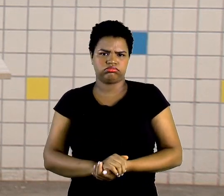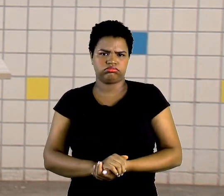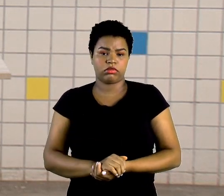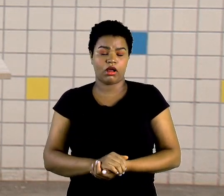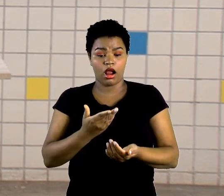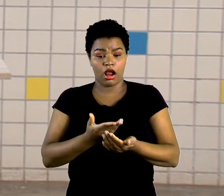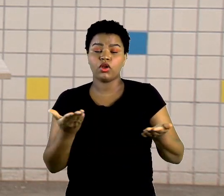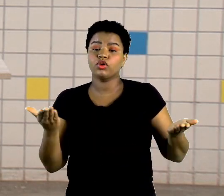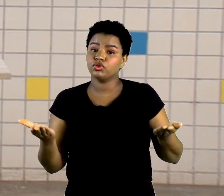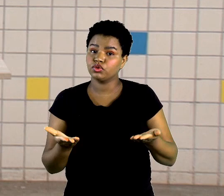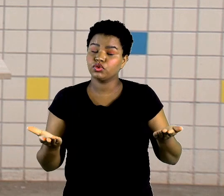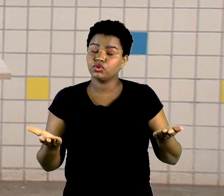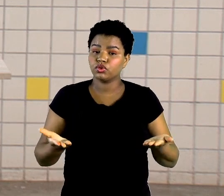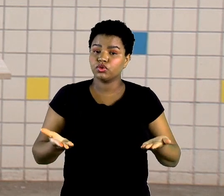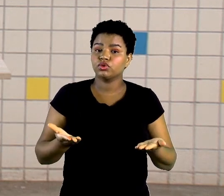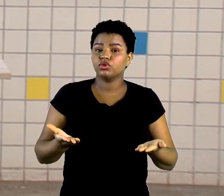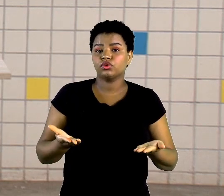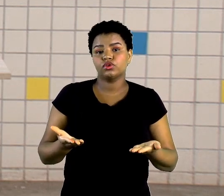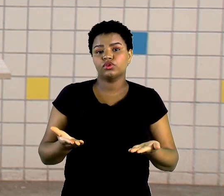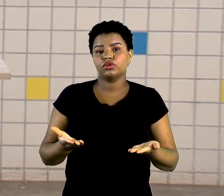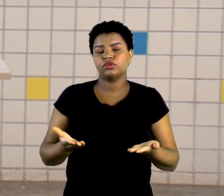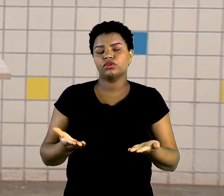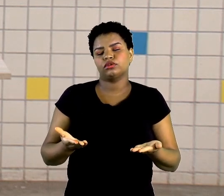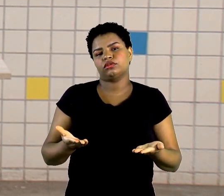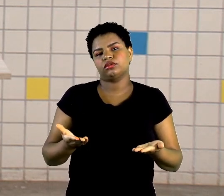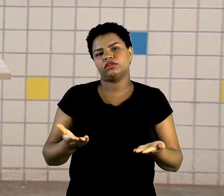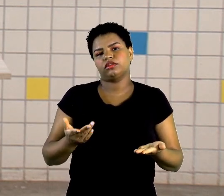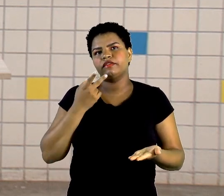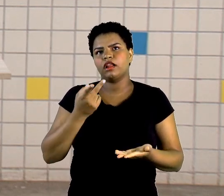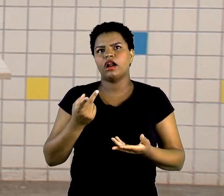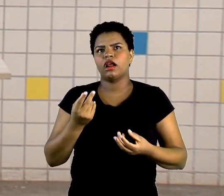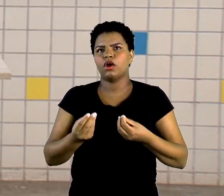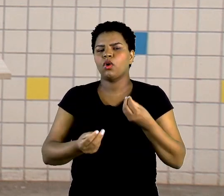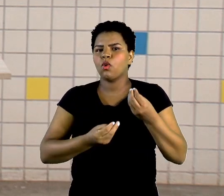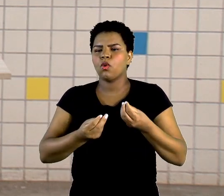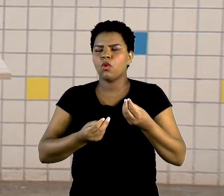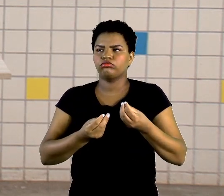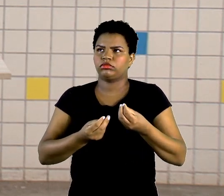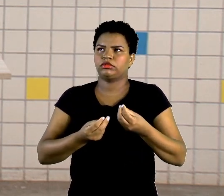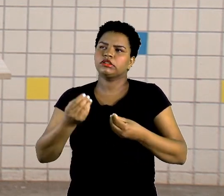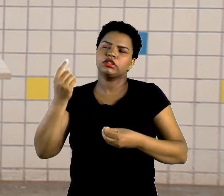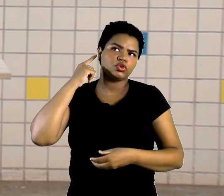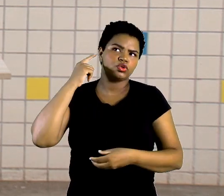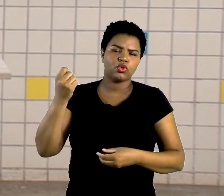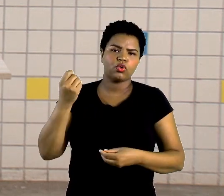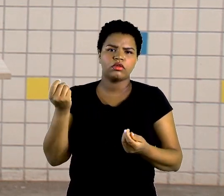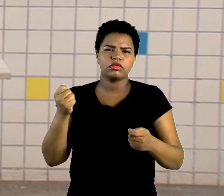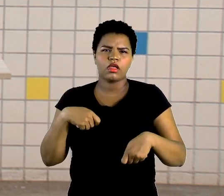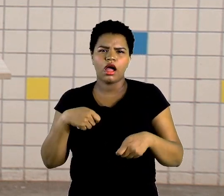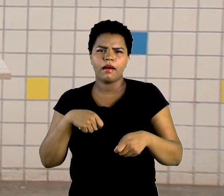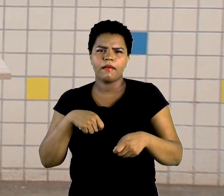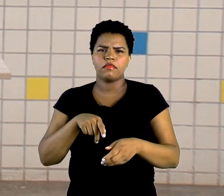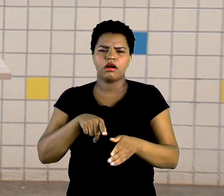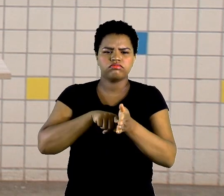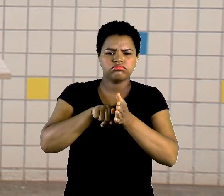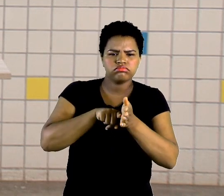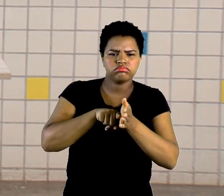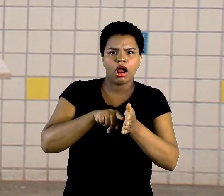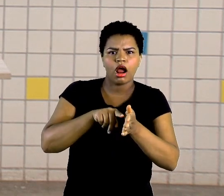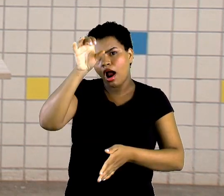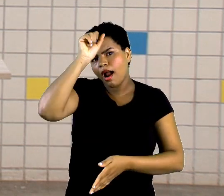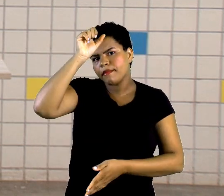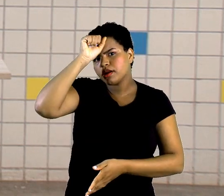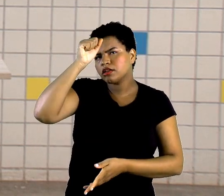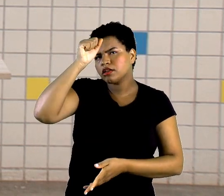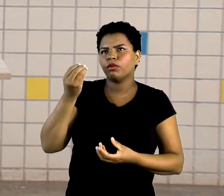estar falando como que esse som, nós podemos observá-lo, aprendemos com ele. Veja